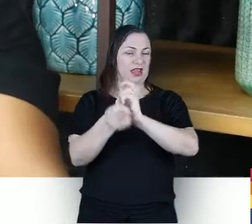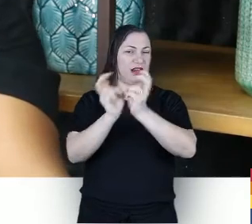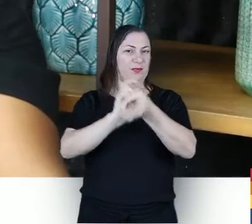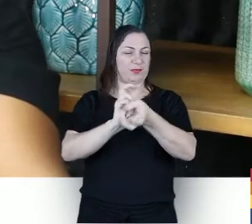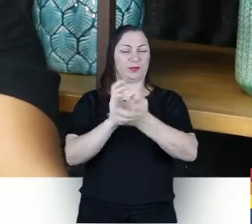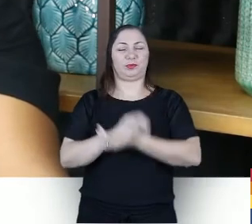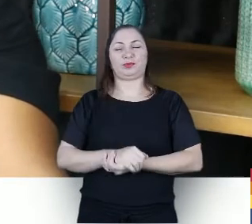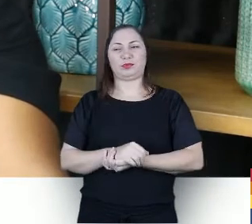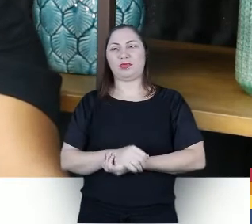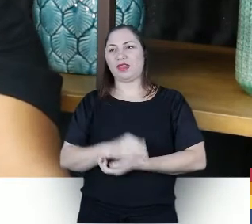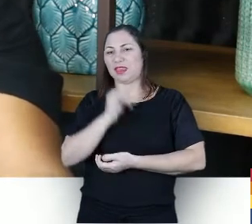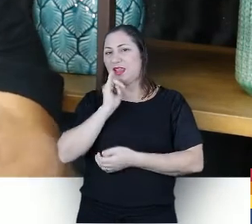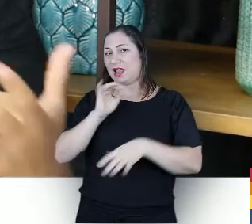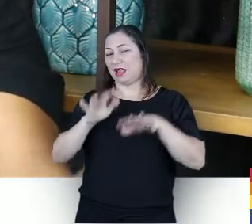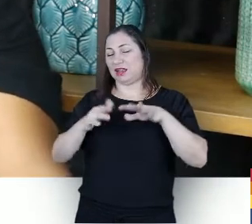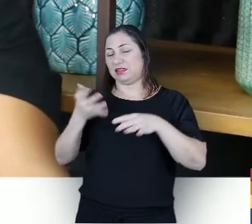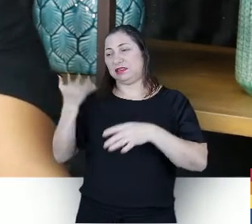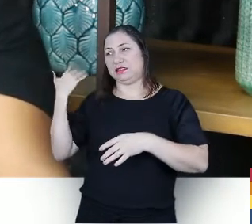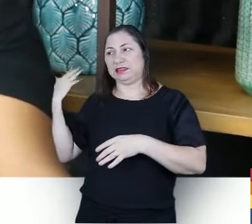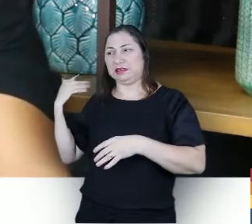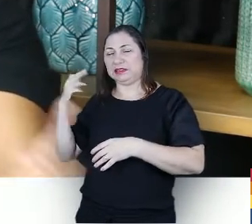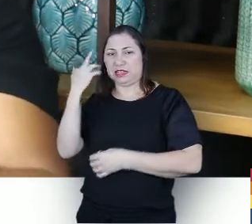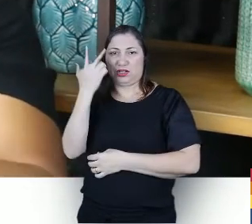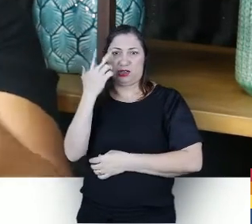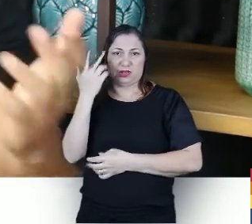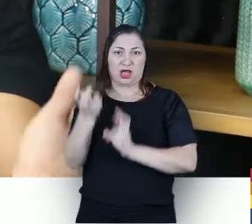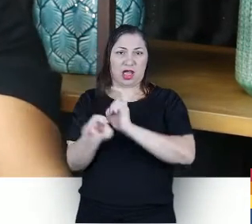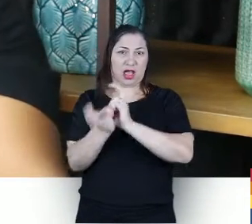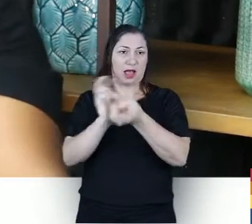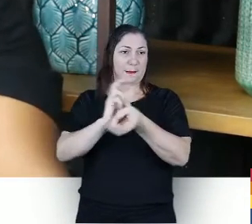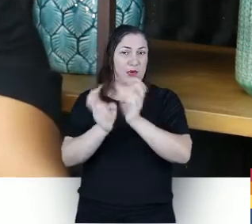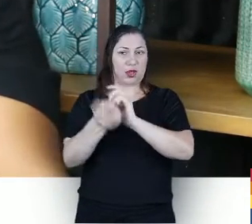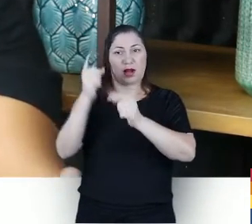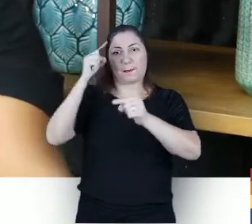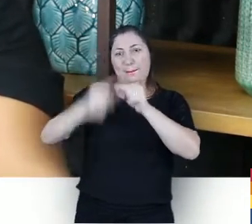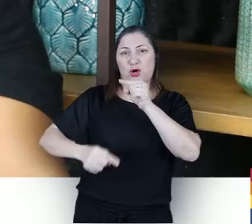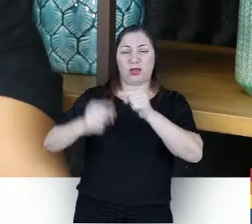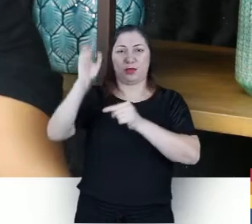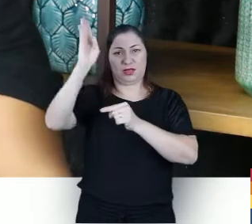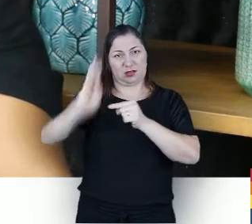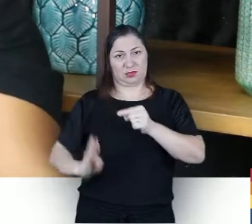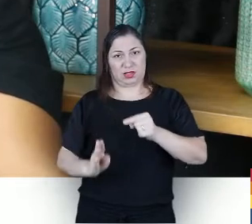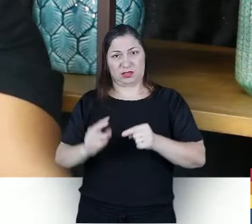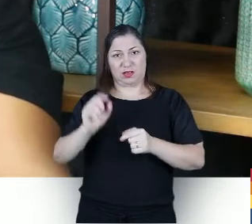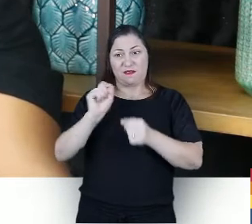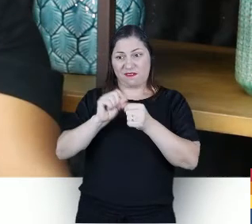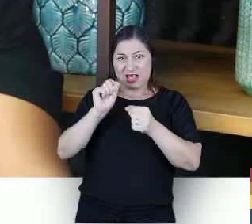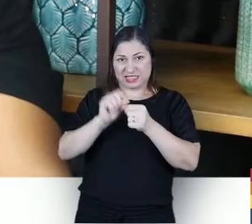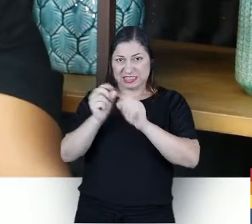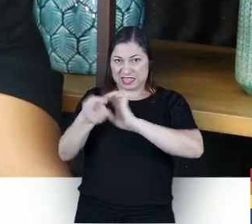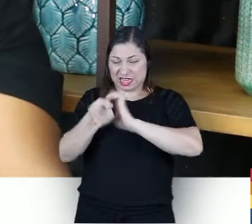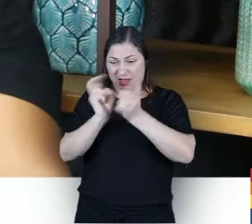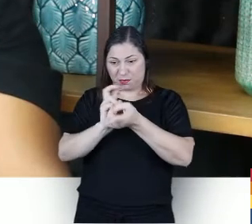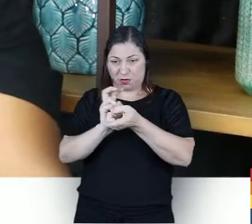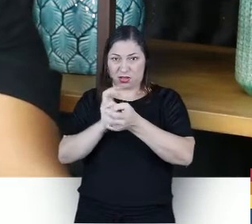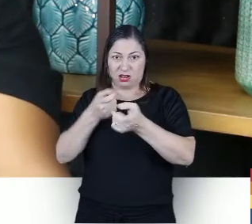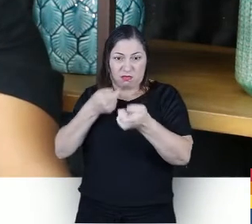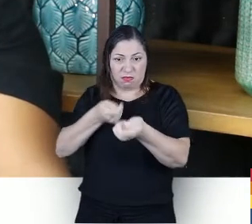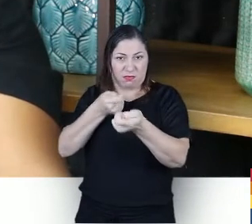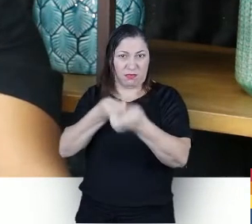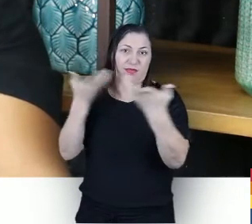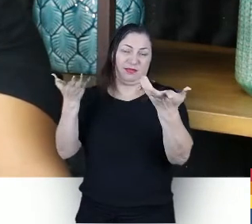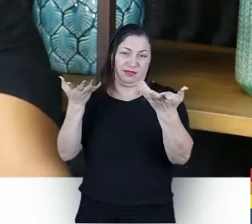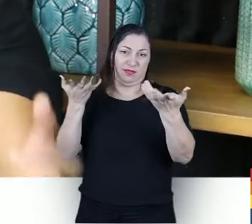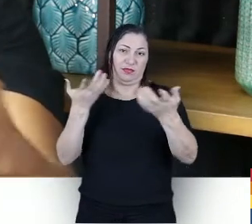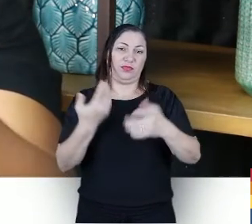modificadas. Isso vale também para os sentidos, né? Um exemplo clássico da educação física é a capoeira, né? Você vê que a capoeira, em um dado momento